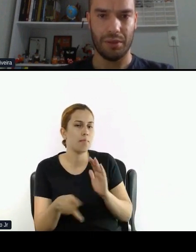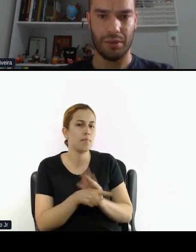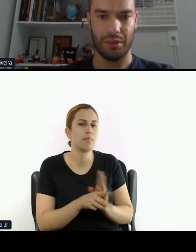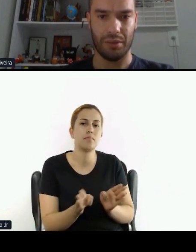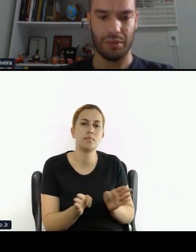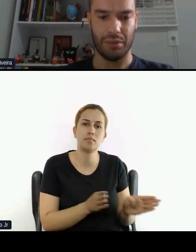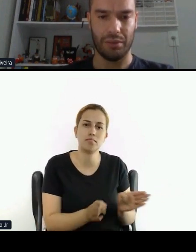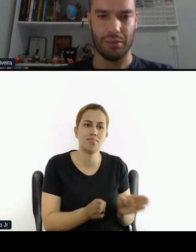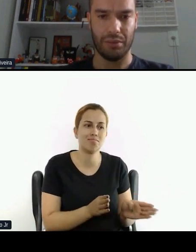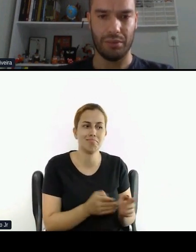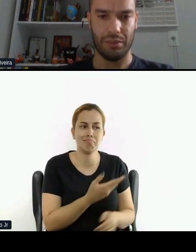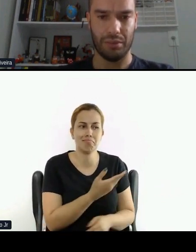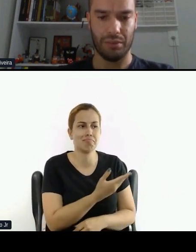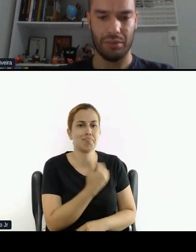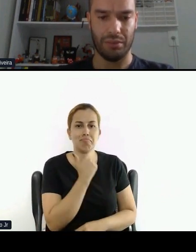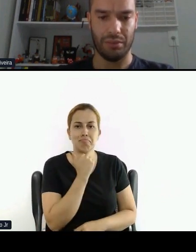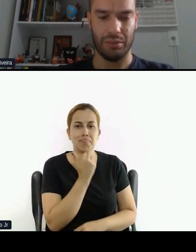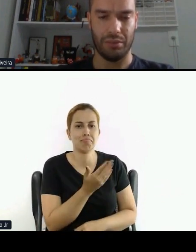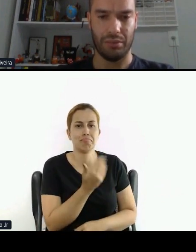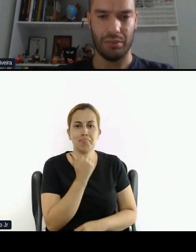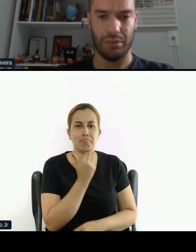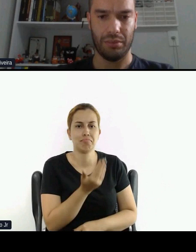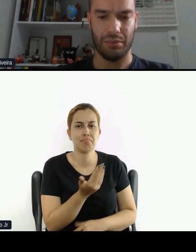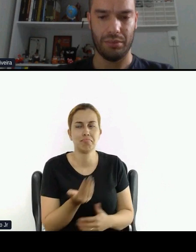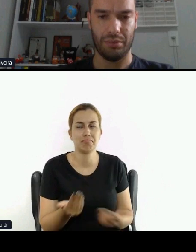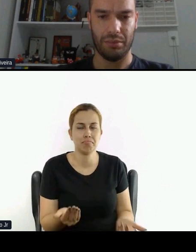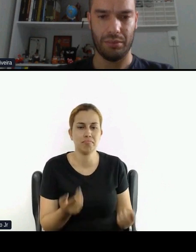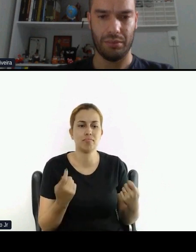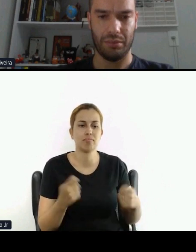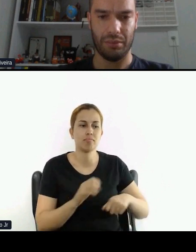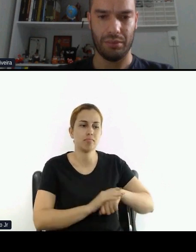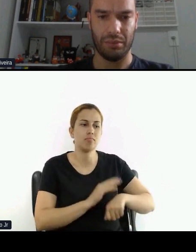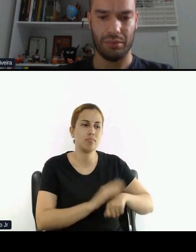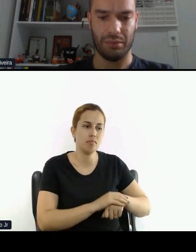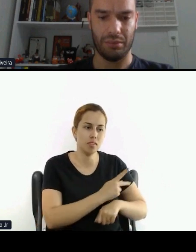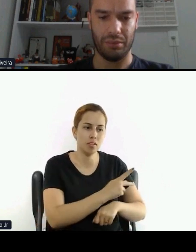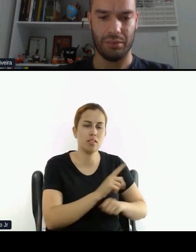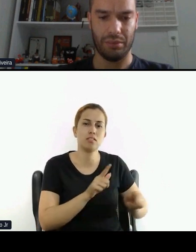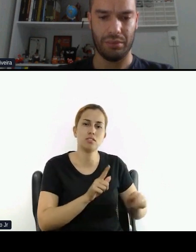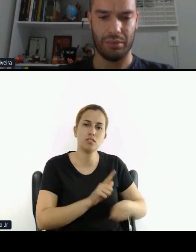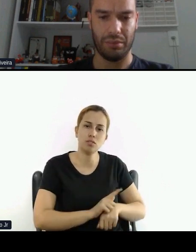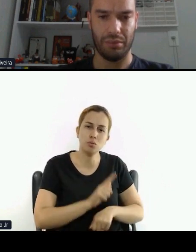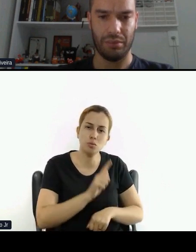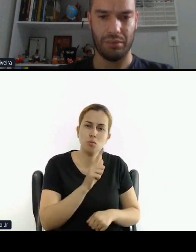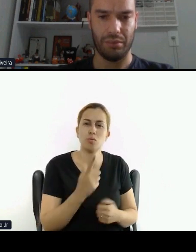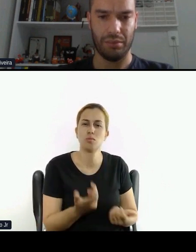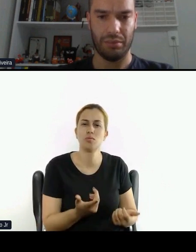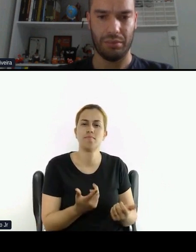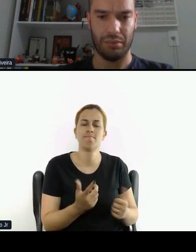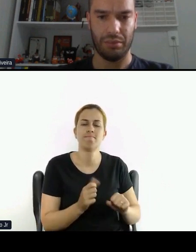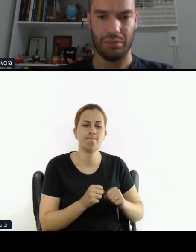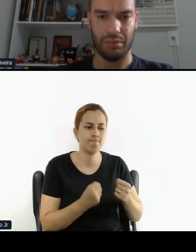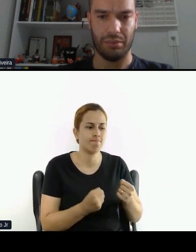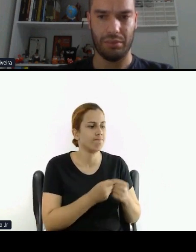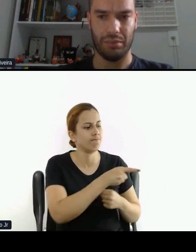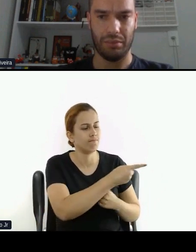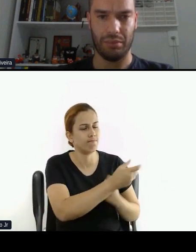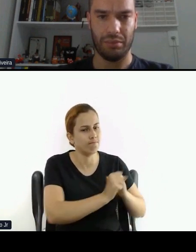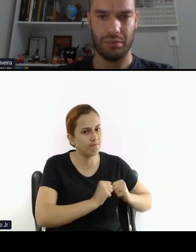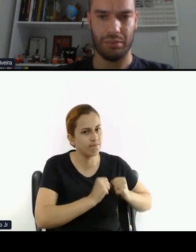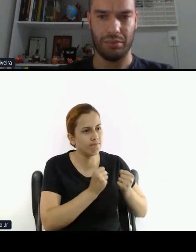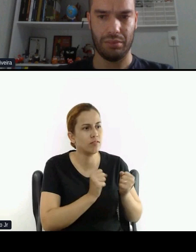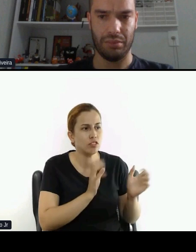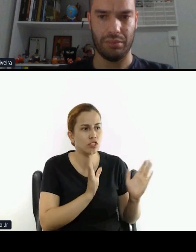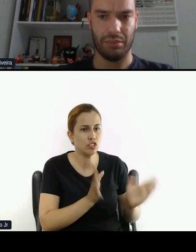a coisa não vai acontecer embaixo. Então tem que ser um gestor que realmente esteja numa condição, naturalmente ele ter os